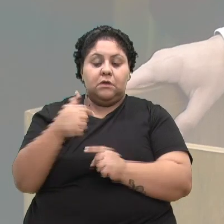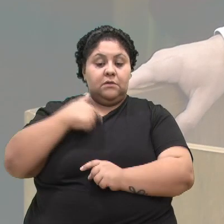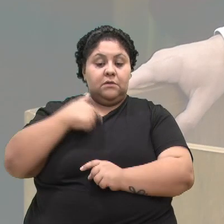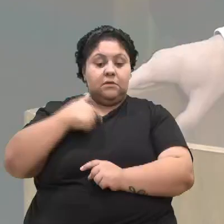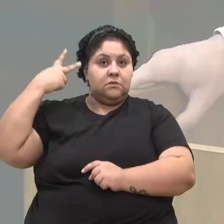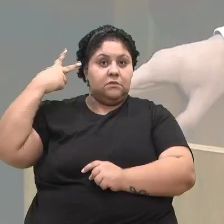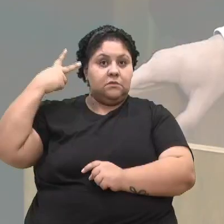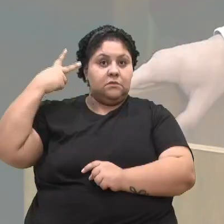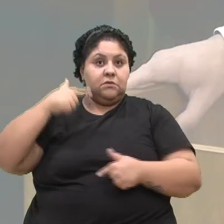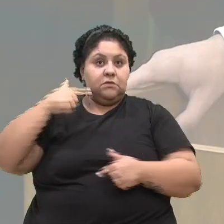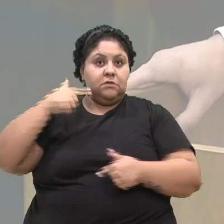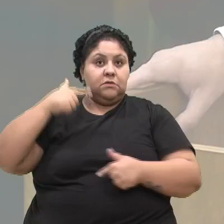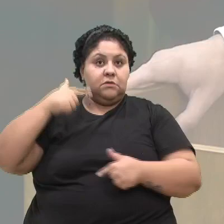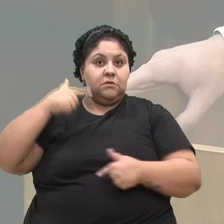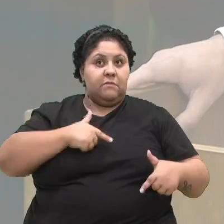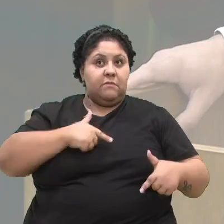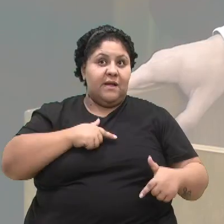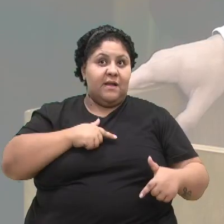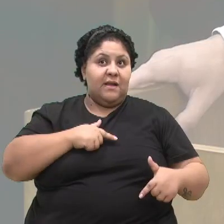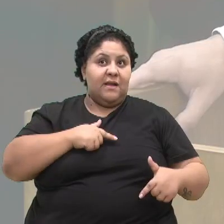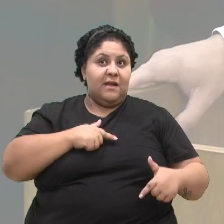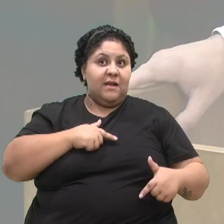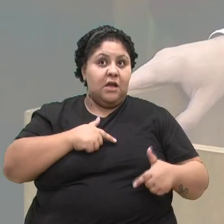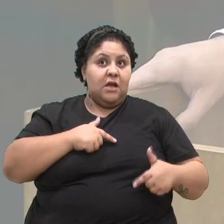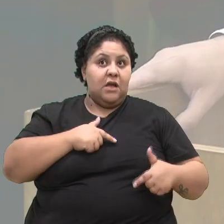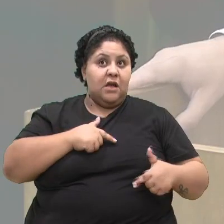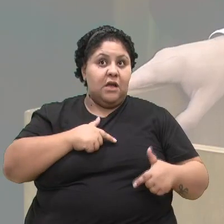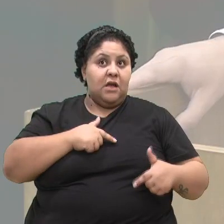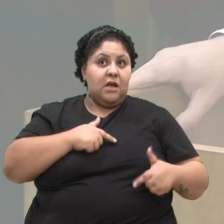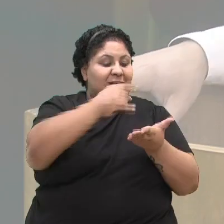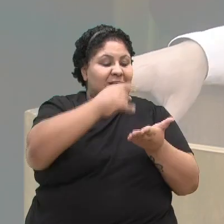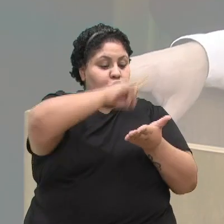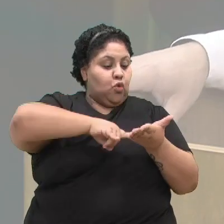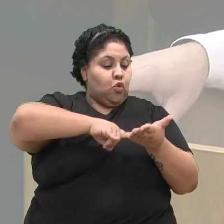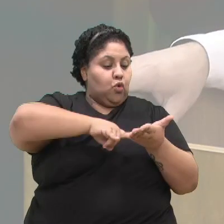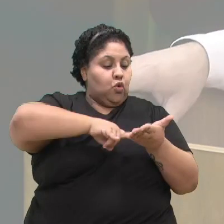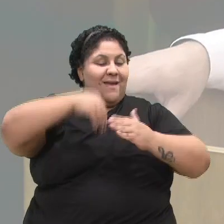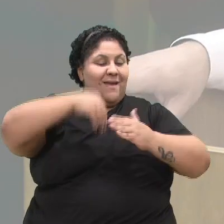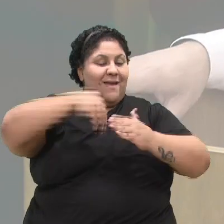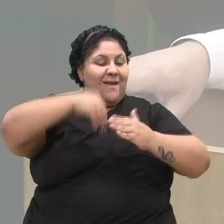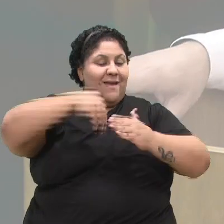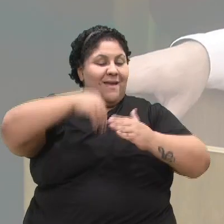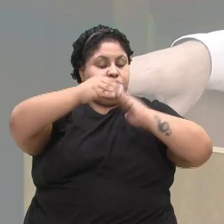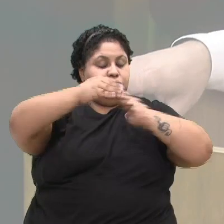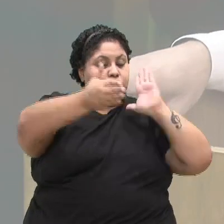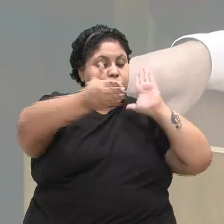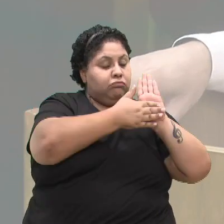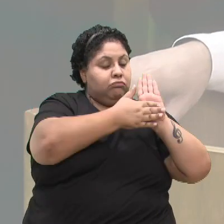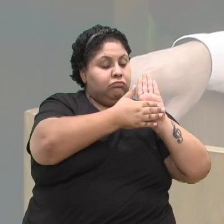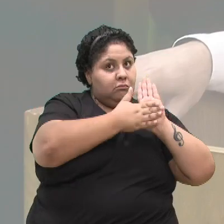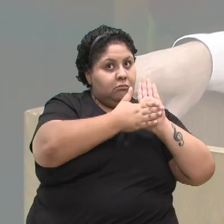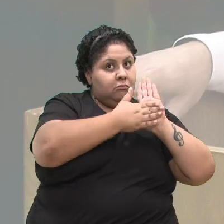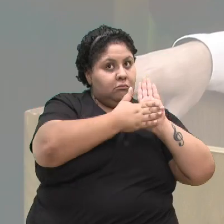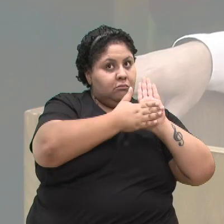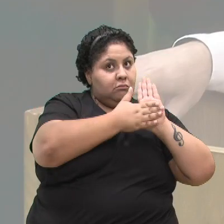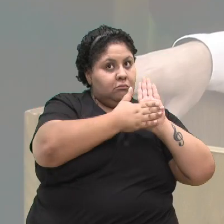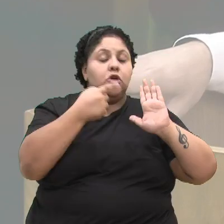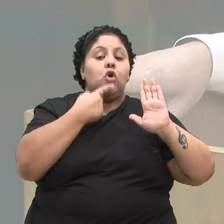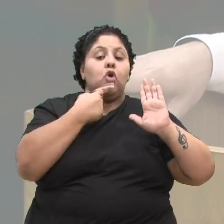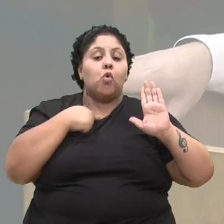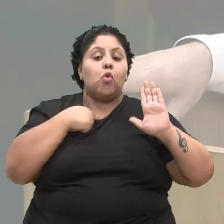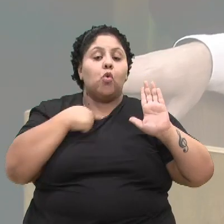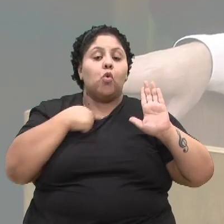trabalha em cima de documentos, em cima de indicação, em cima de protocolos, e gosto de sempre